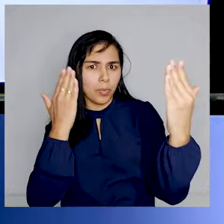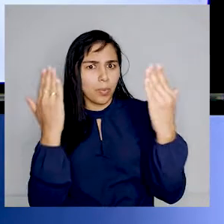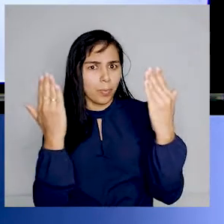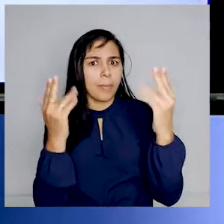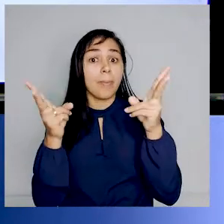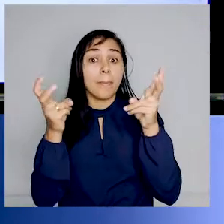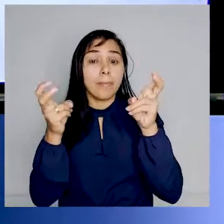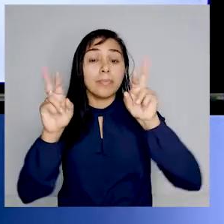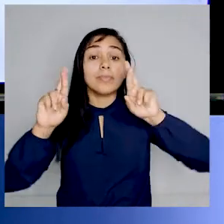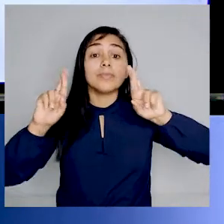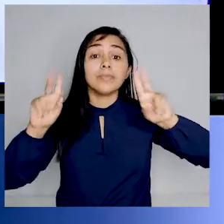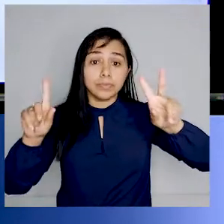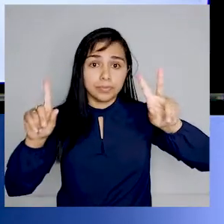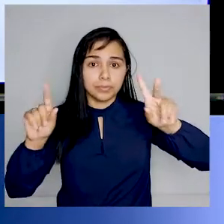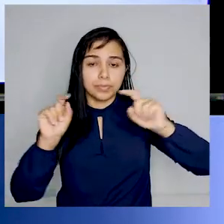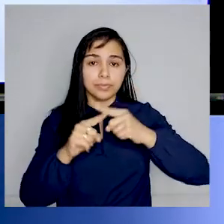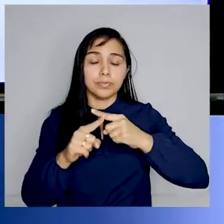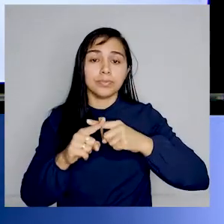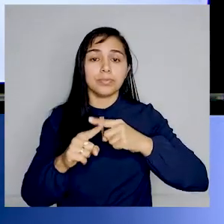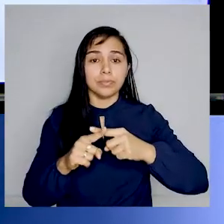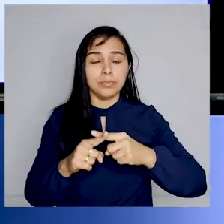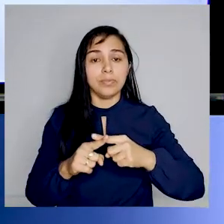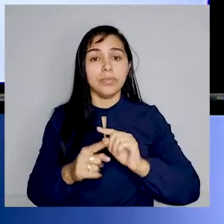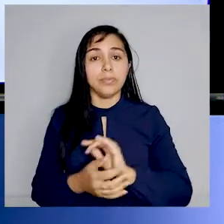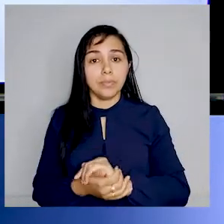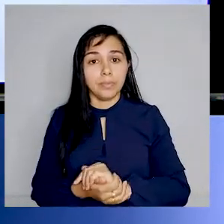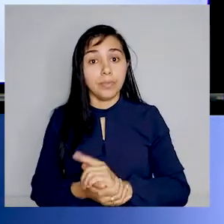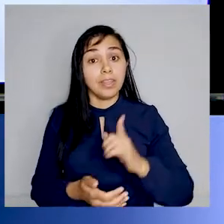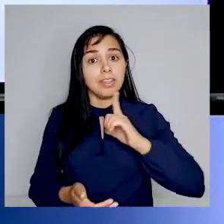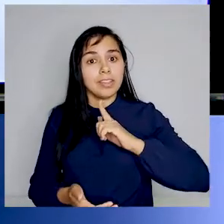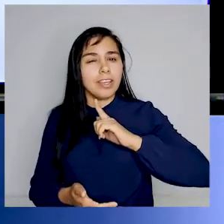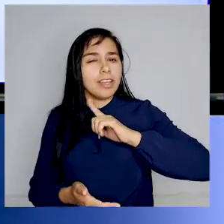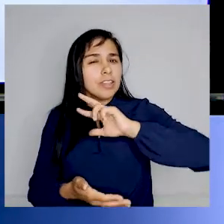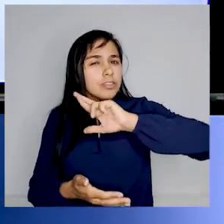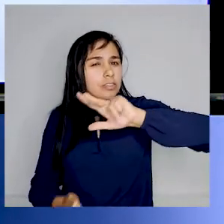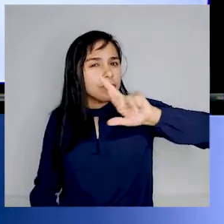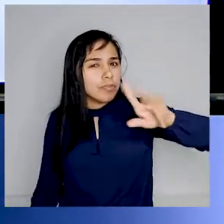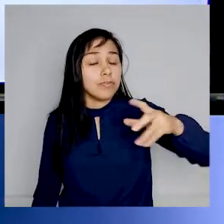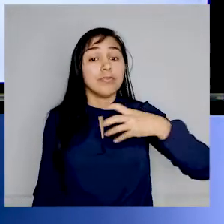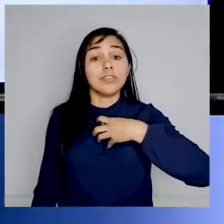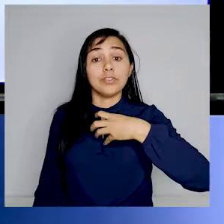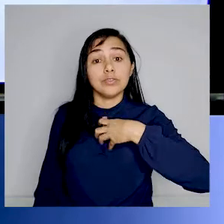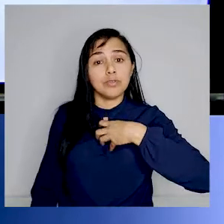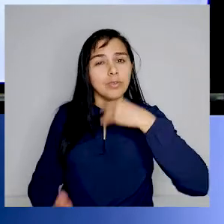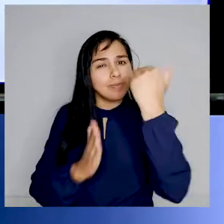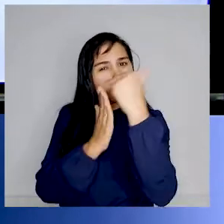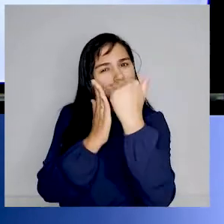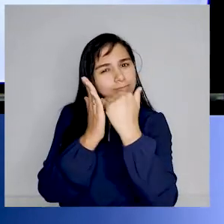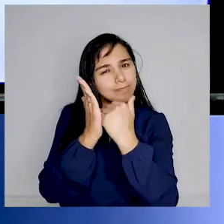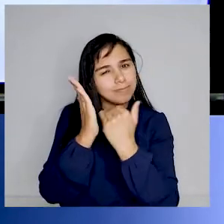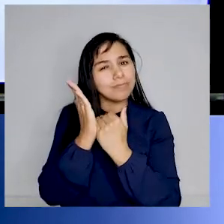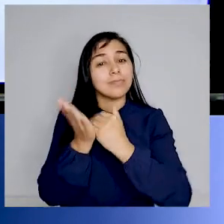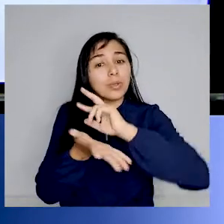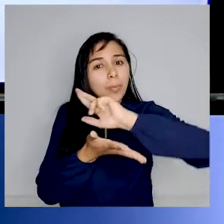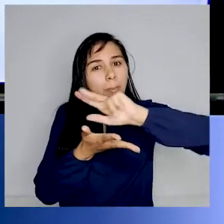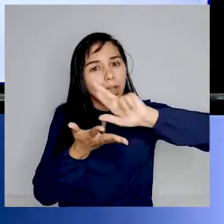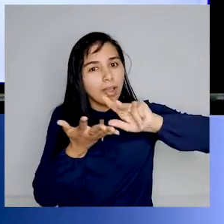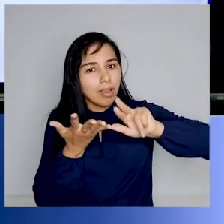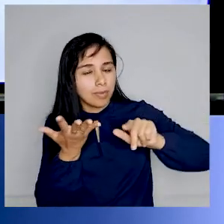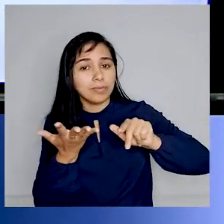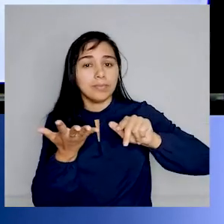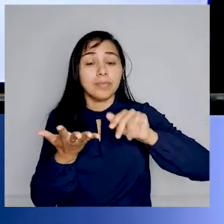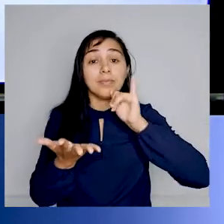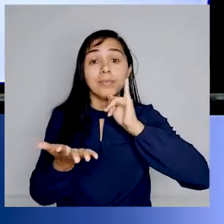vocês através de imagens, nós podemos identificar diferentes formas de classificar essas lutas. Nós temos a